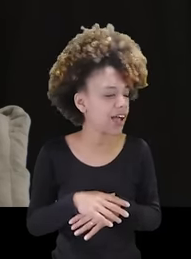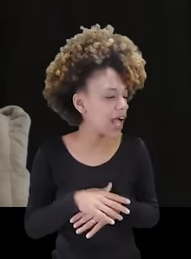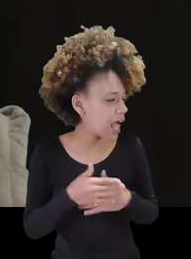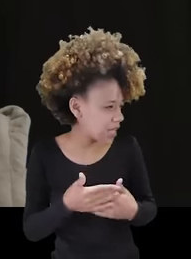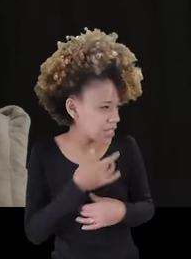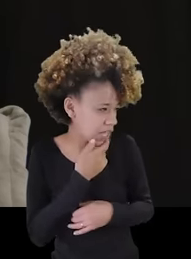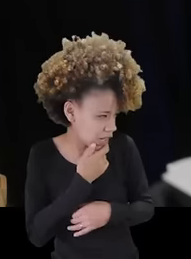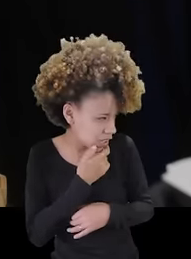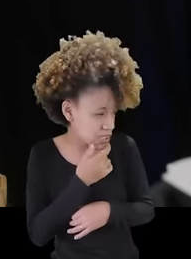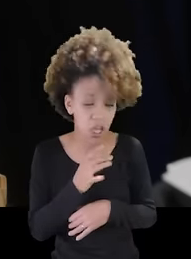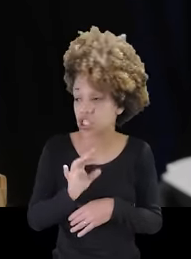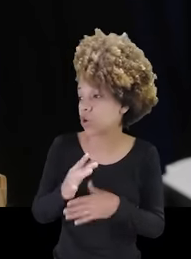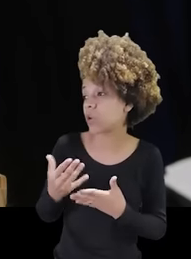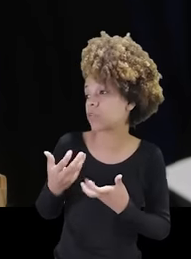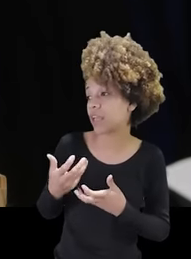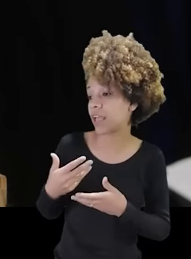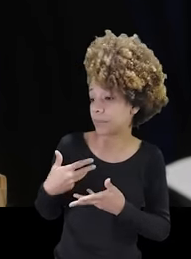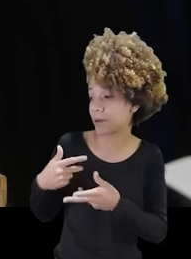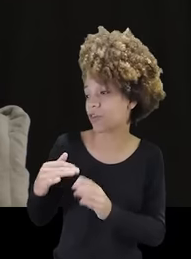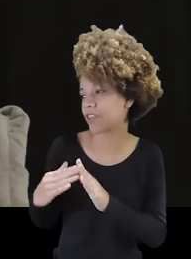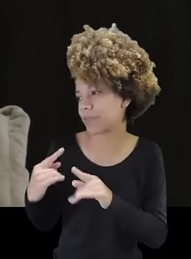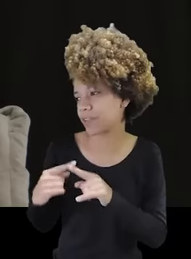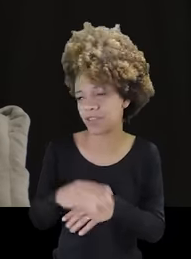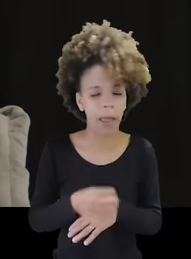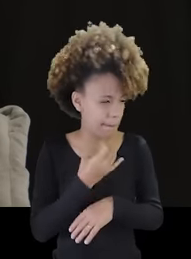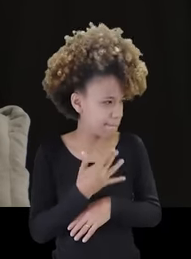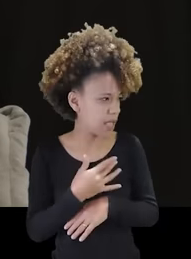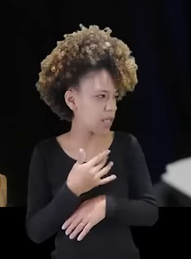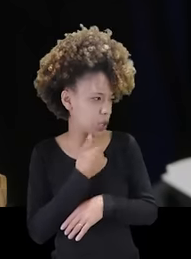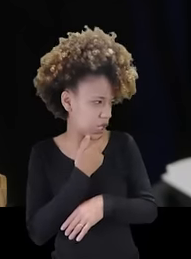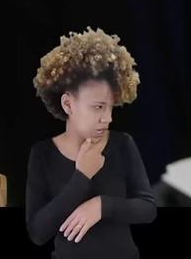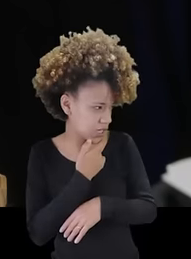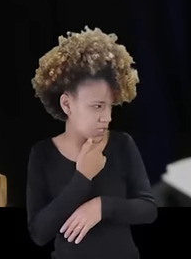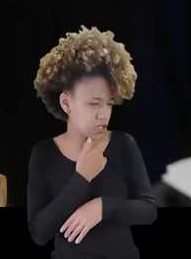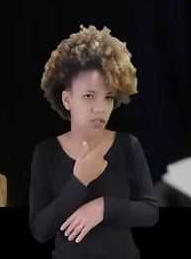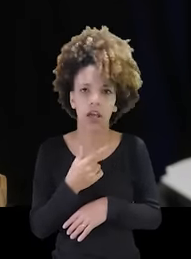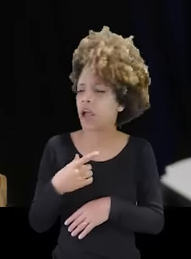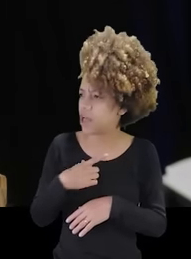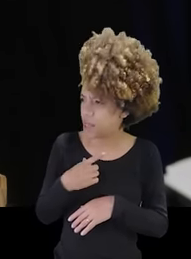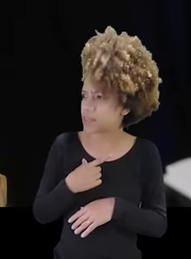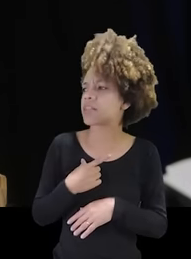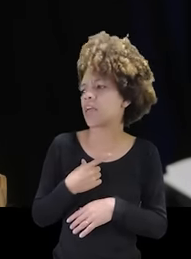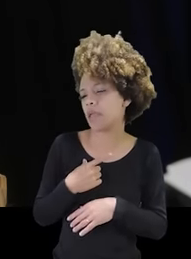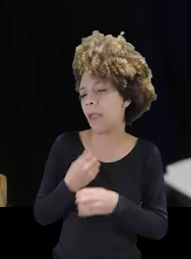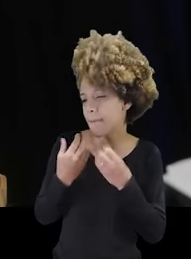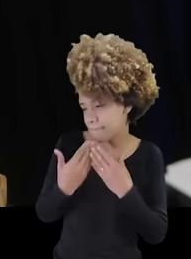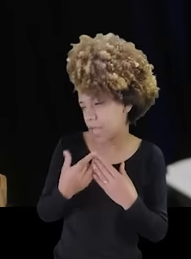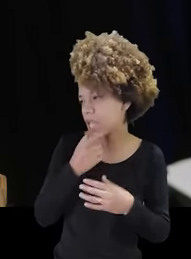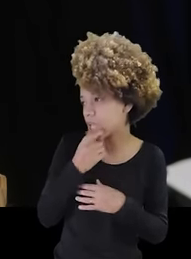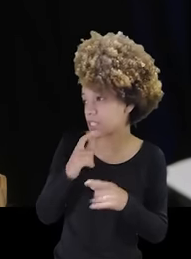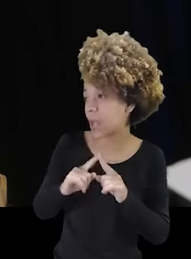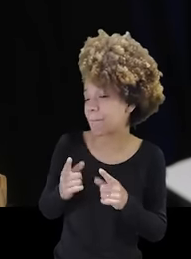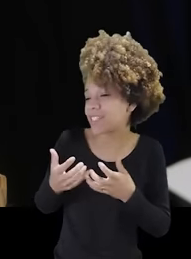falam muito em inglês lá não só quando quer te abordar para igreja não tem bastante gente fala em inglês porque aprendeu na